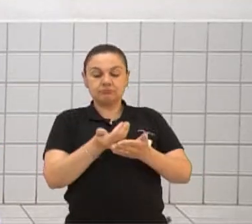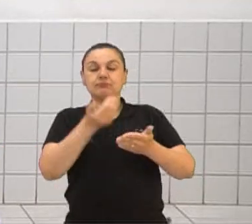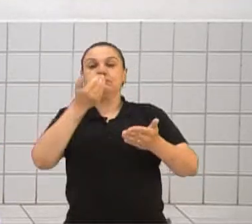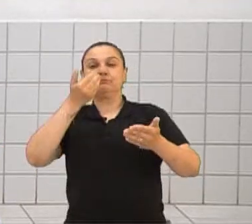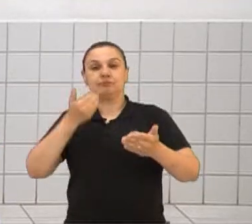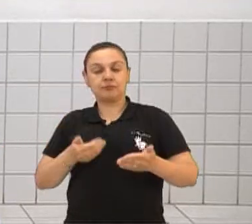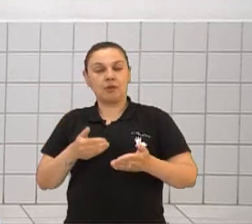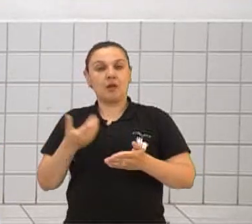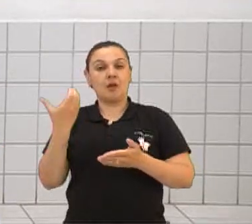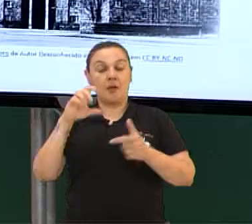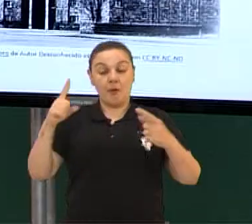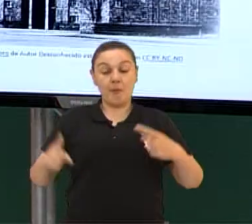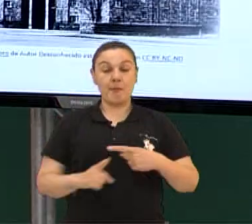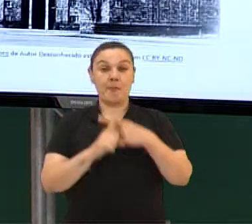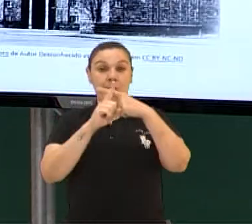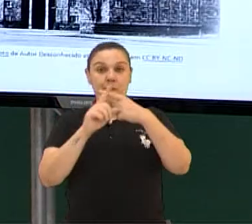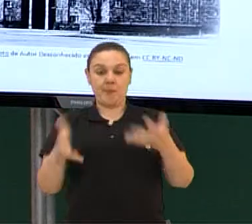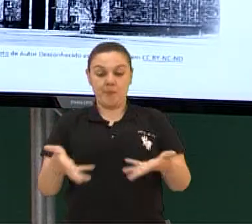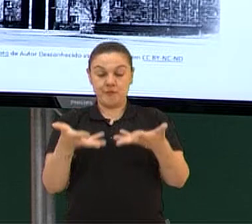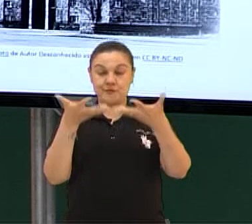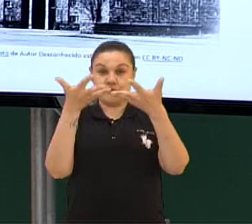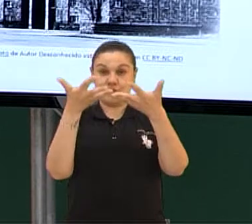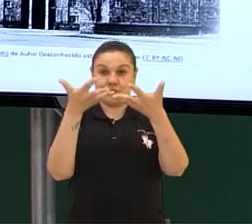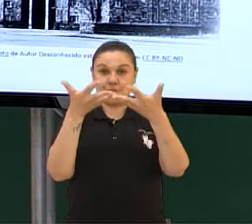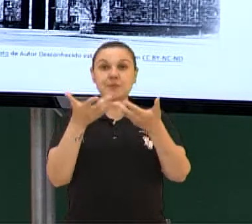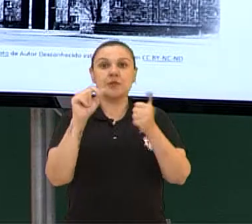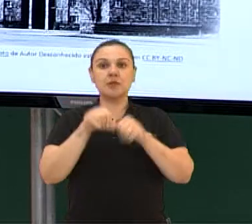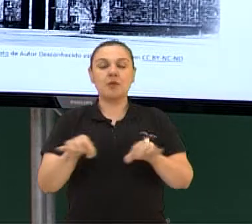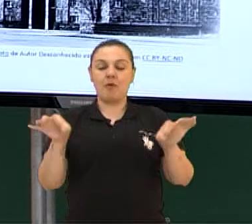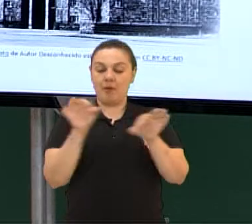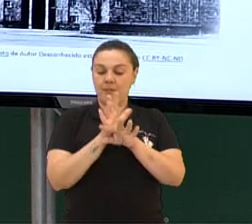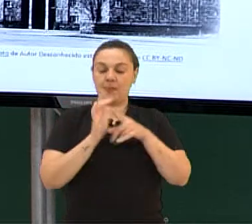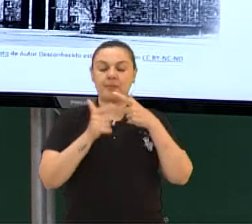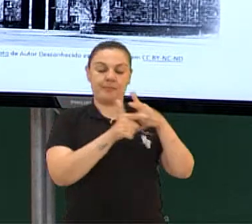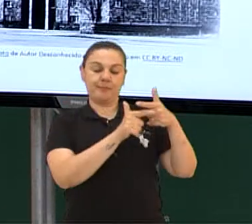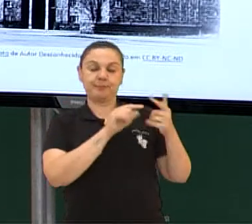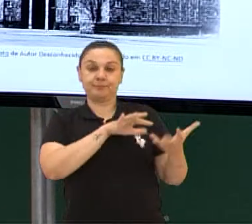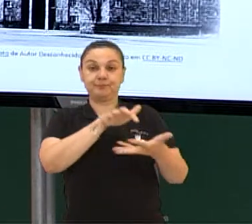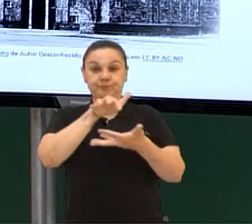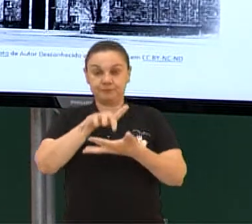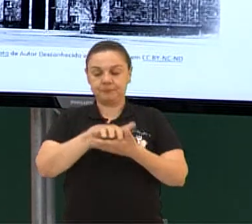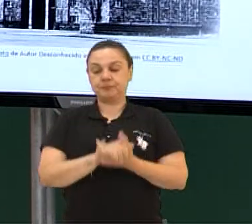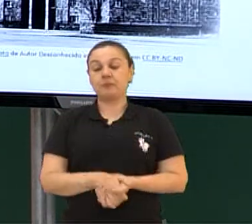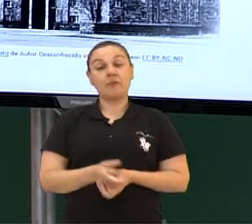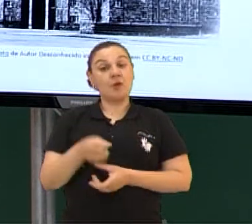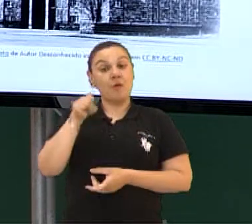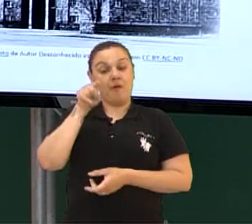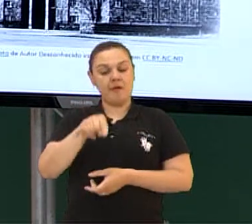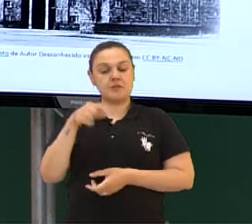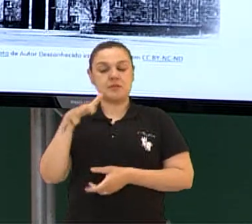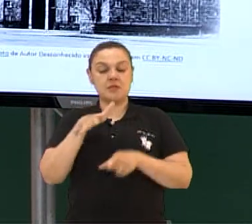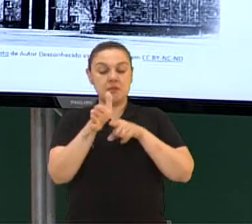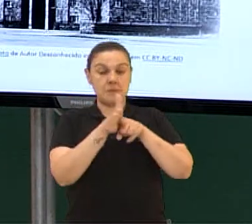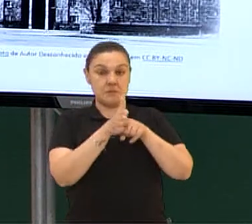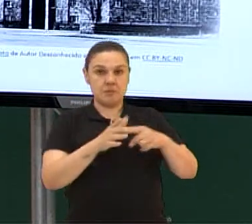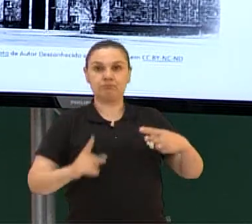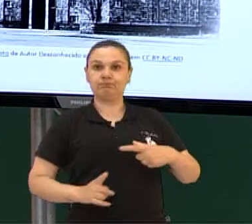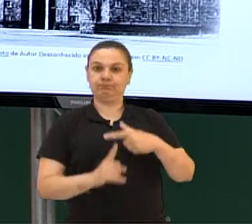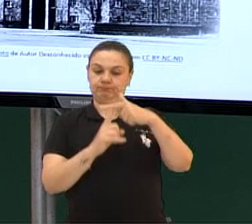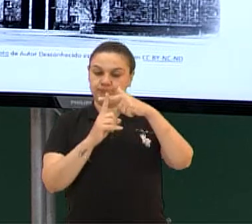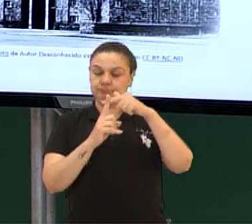uma ciência positivista, de uma ciência que pode resolver todos os problemas do mundo. E é essa ciência